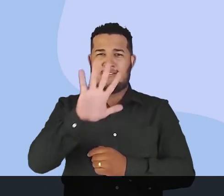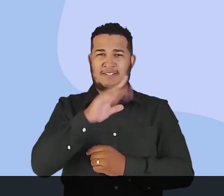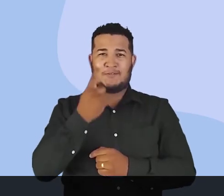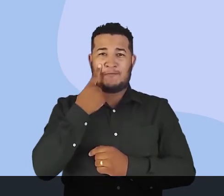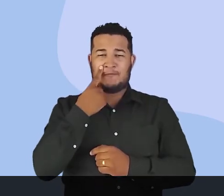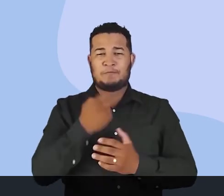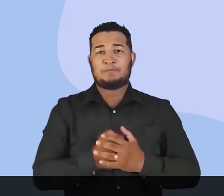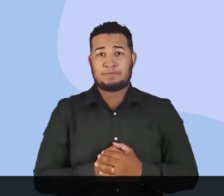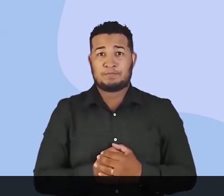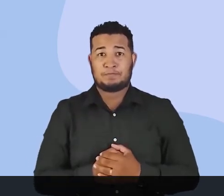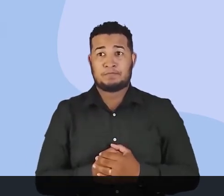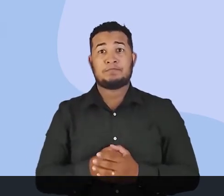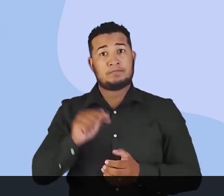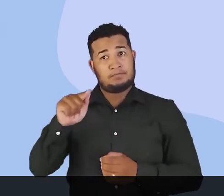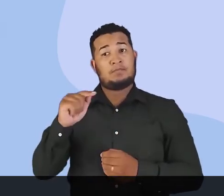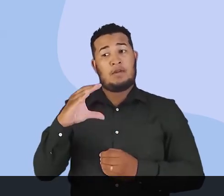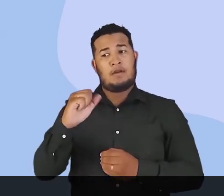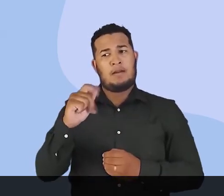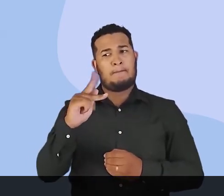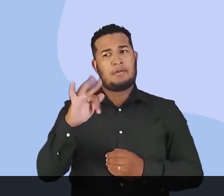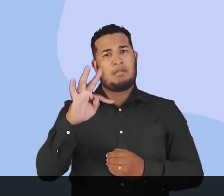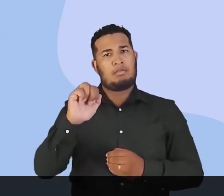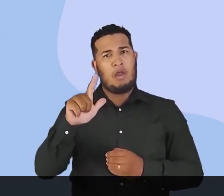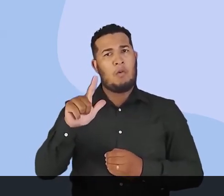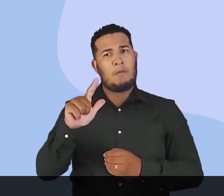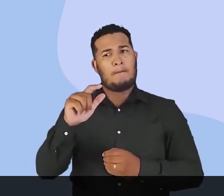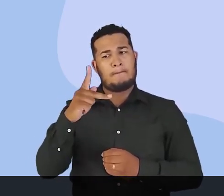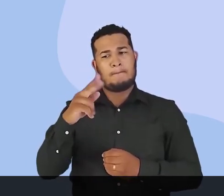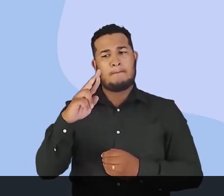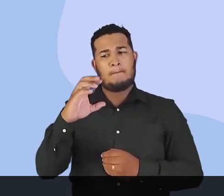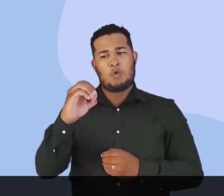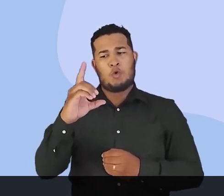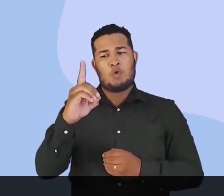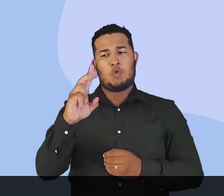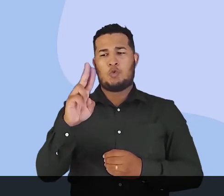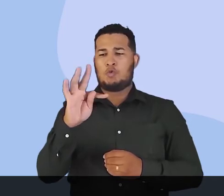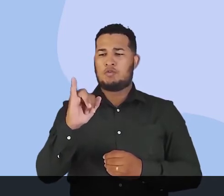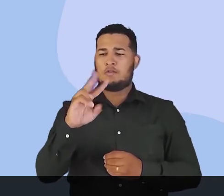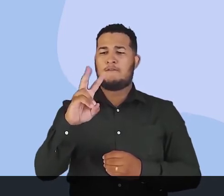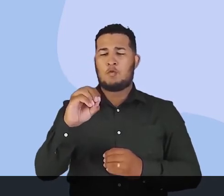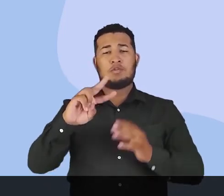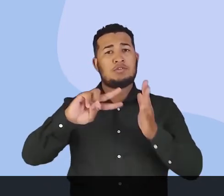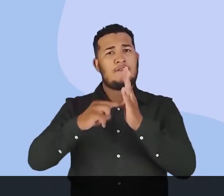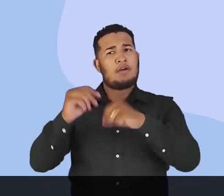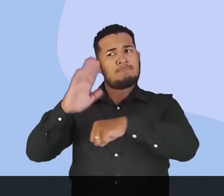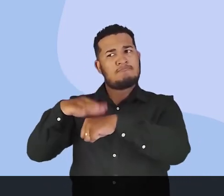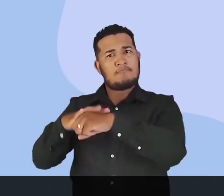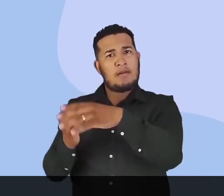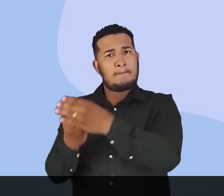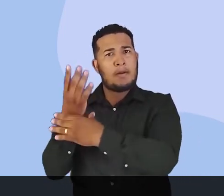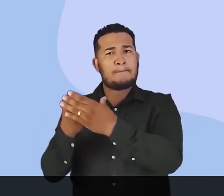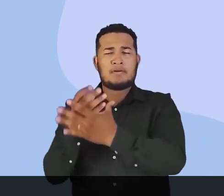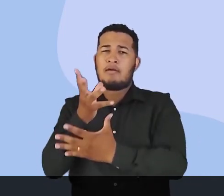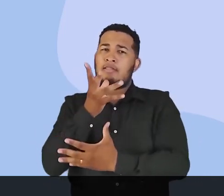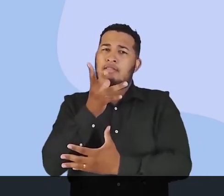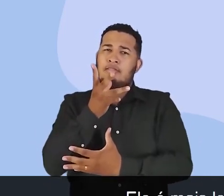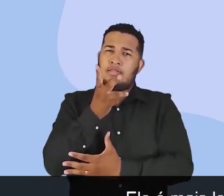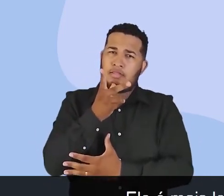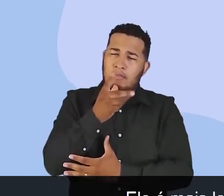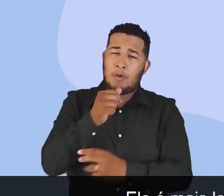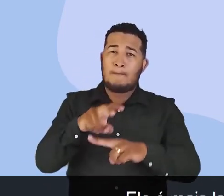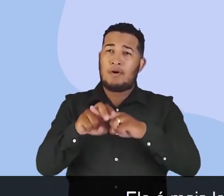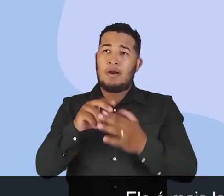seguir. Capital produtivo é o fluxo de capital produtivo, aquele que vai produzir. Ele é